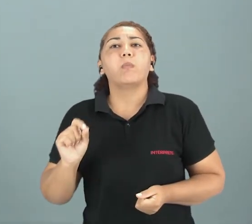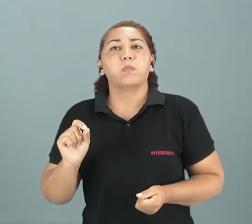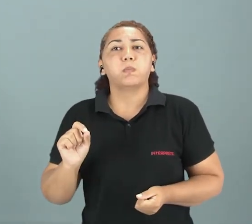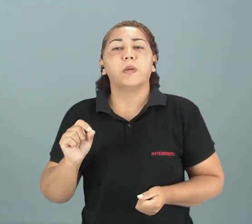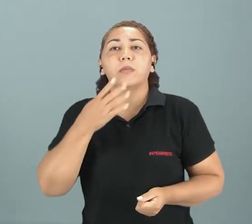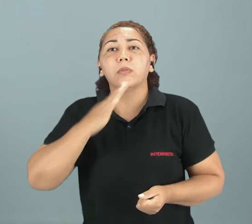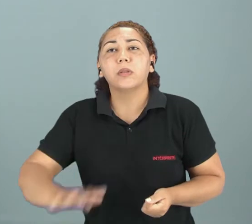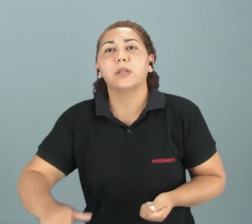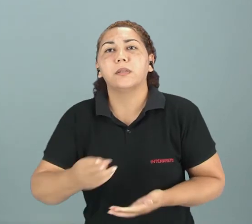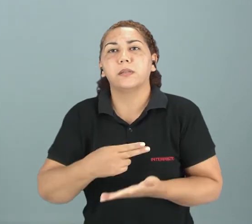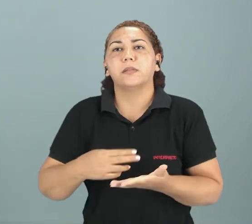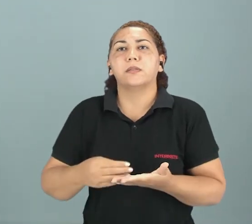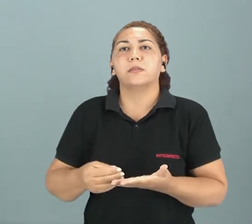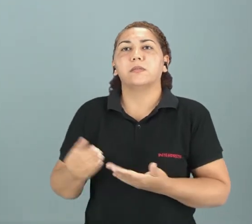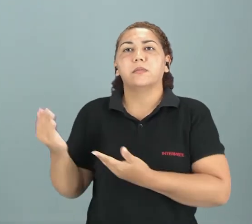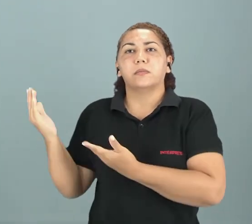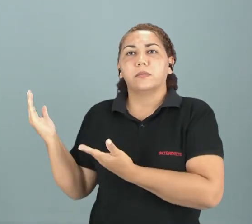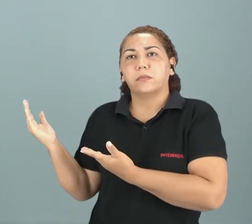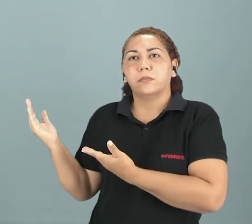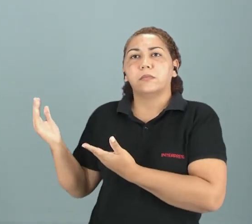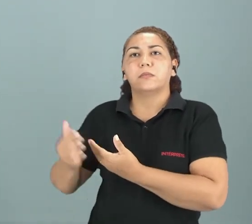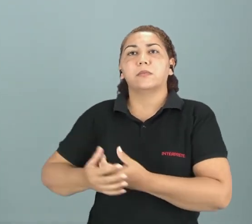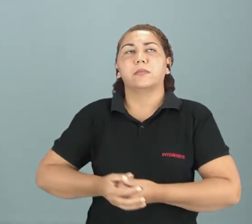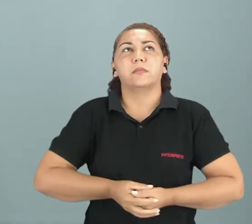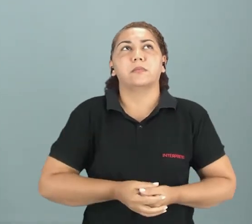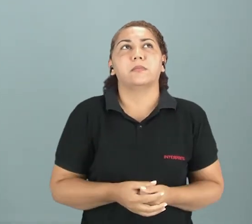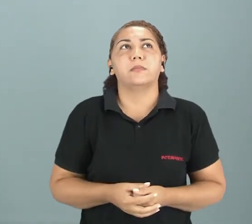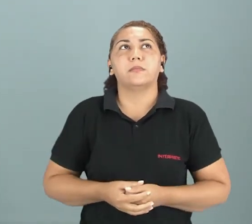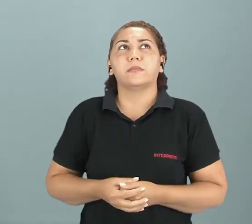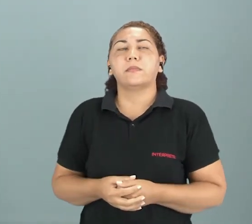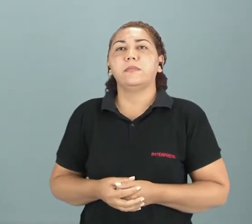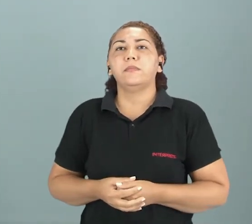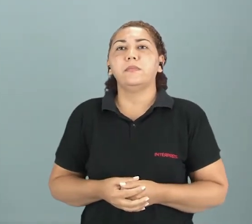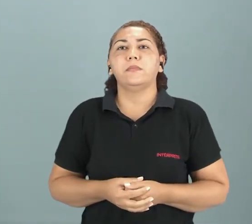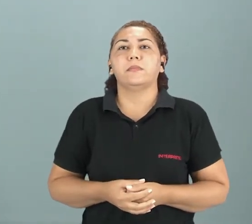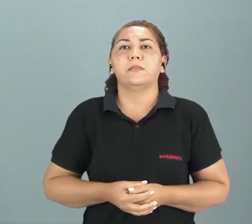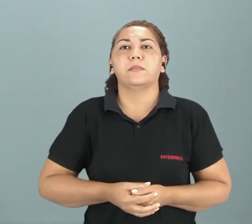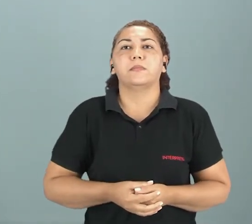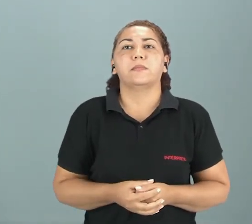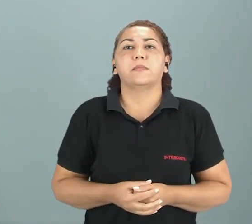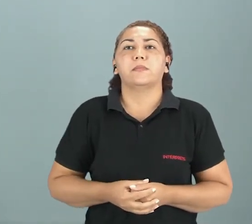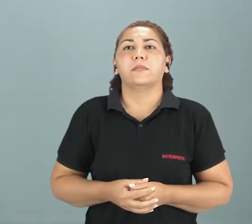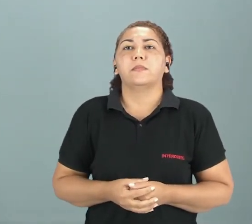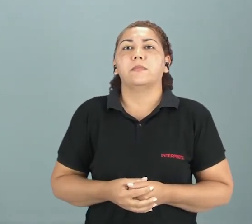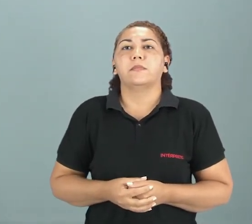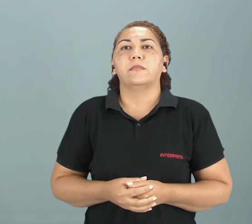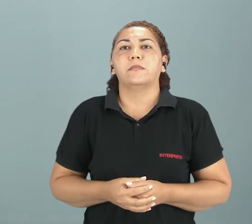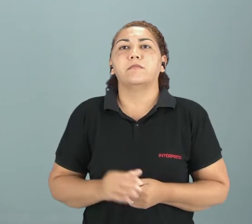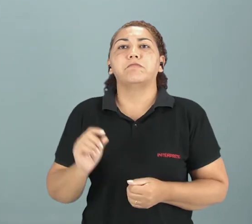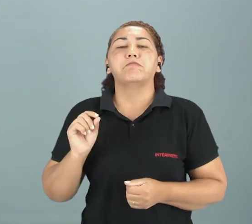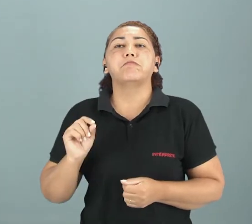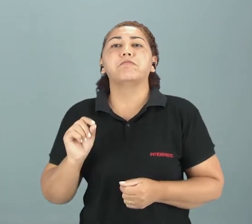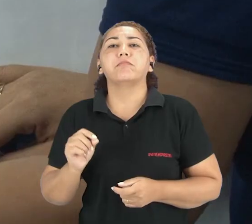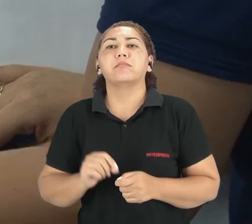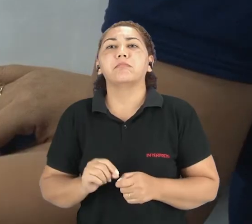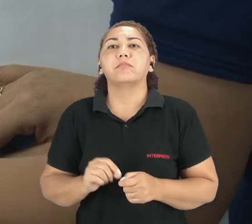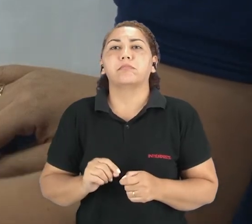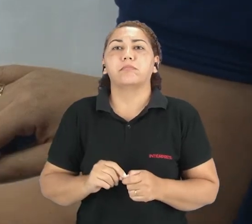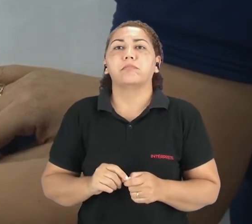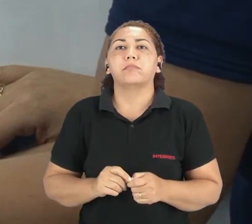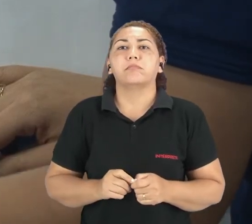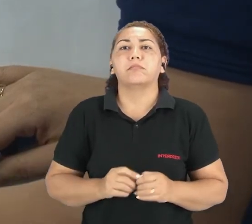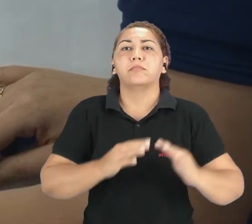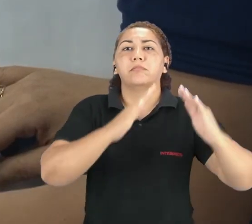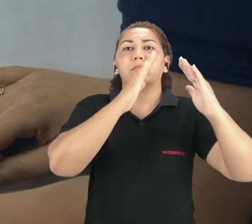tentar reproduzir aqui. Ele fez aqui um orfanato, tá? Aí ele, no caso aqui, colocou uma plaquinha,